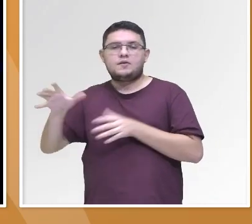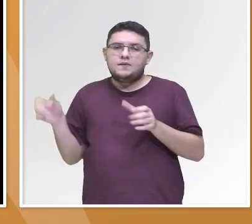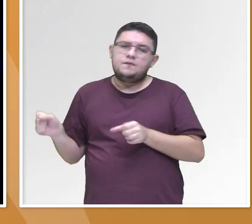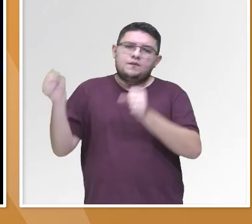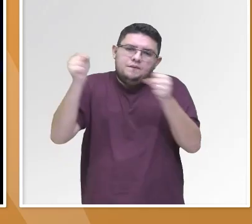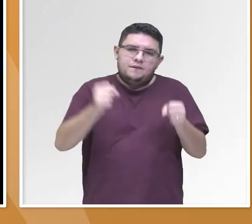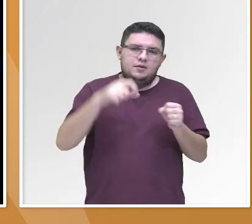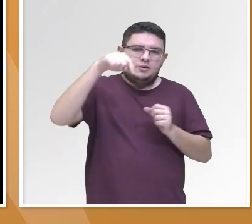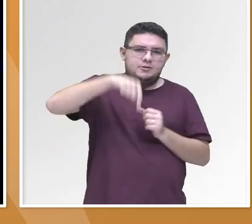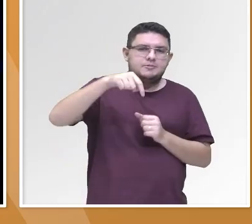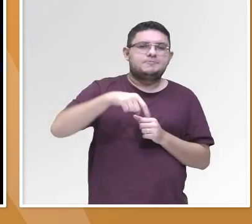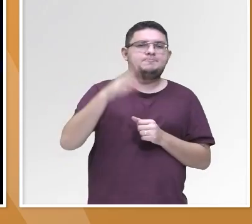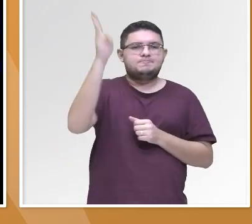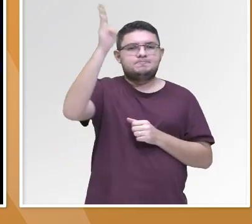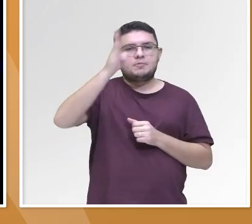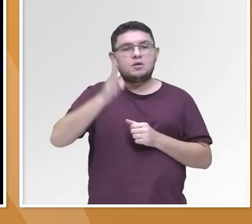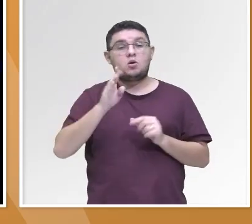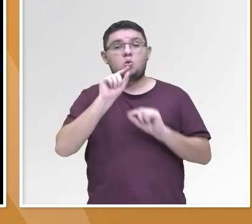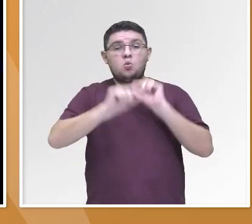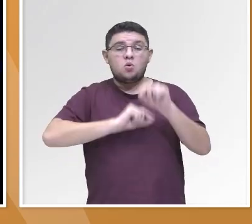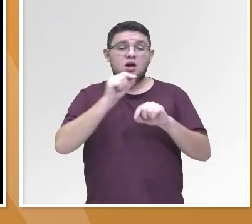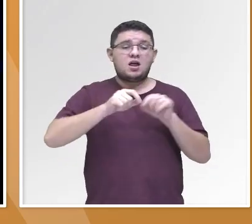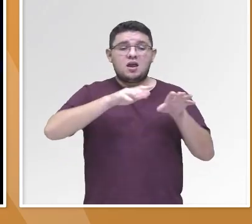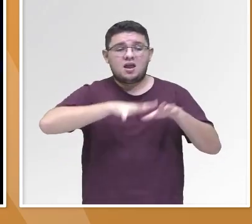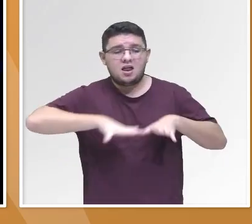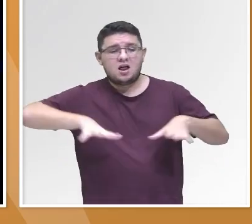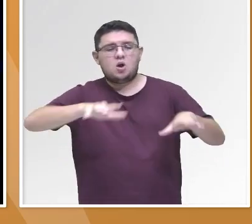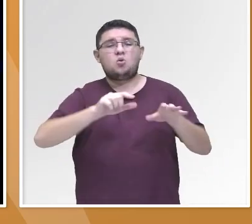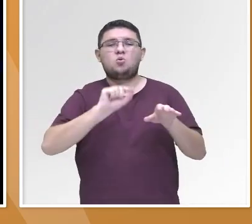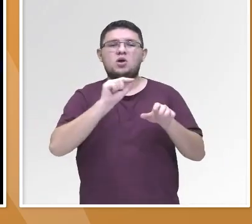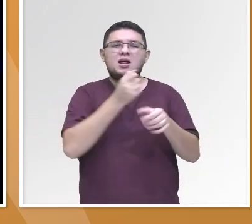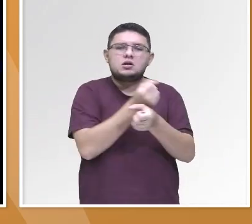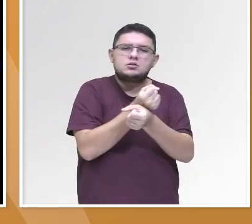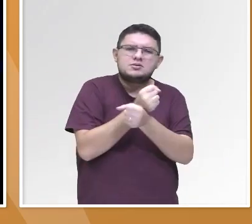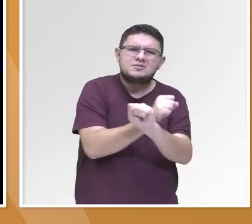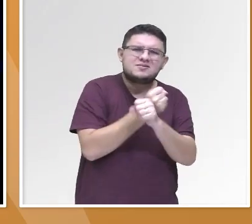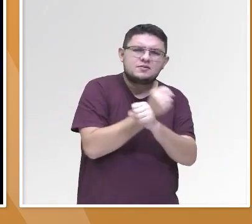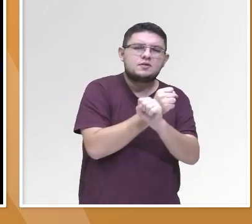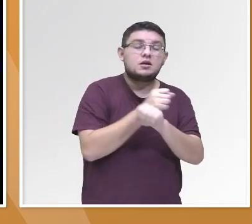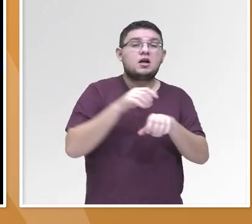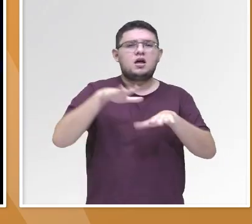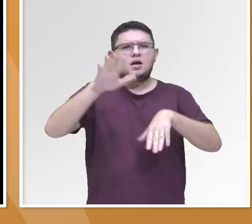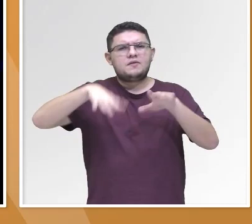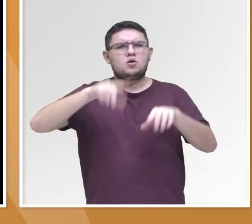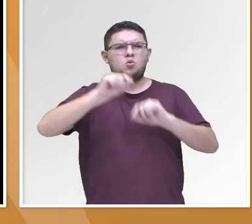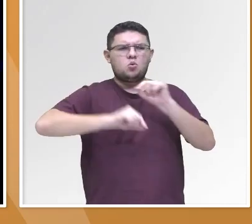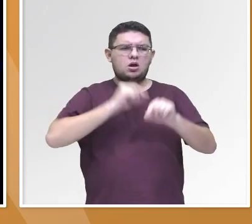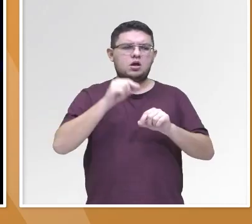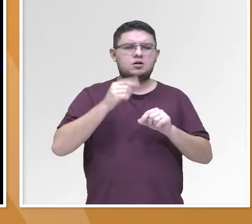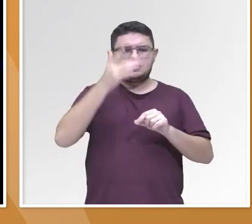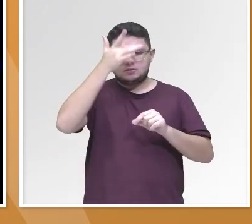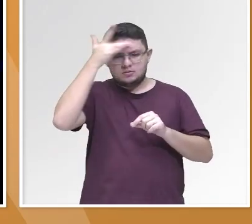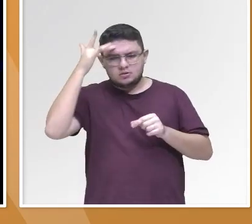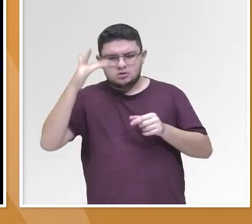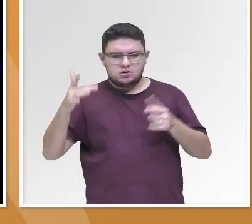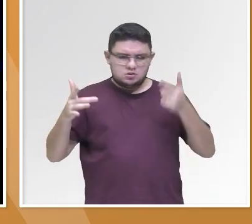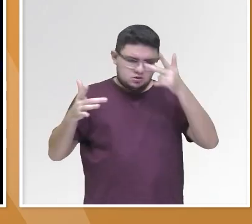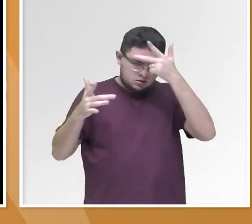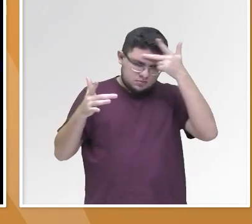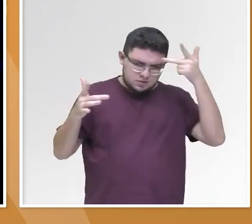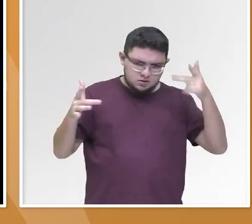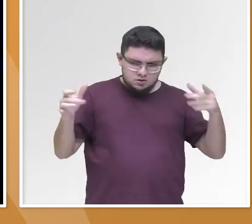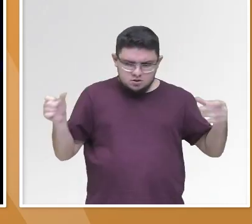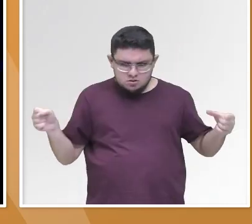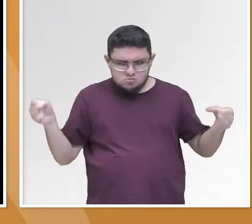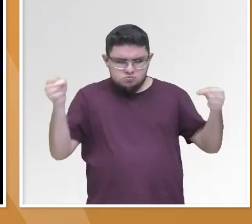de convívio que era as senzelas, onde muitas vezes pessoas de etnias que eram rivais acabavam tendo que conviver dentro